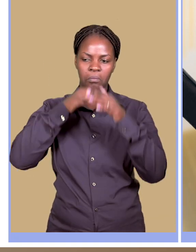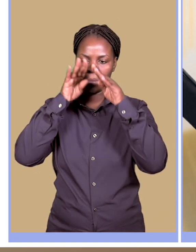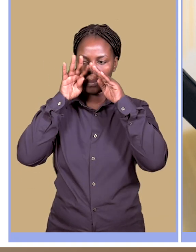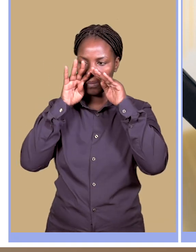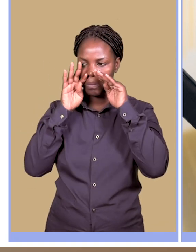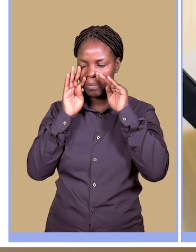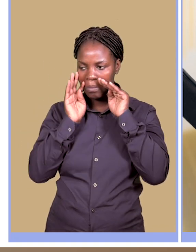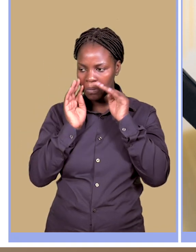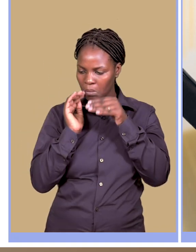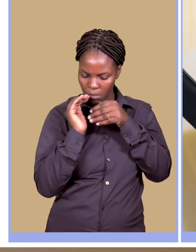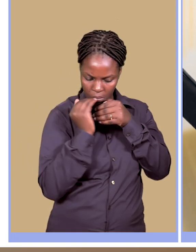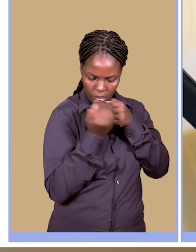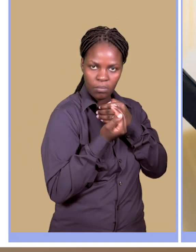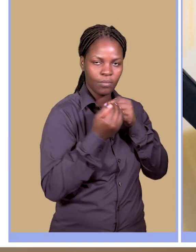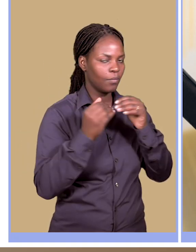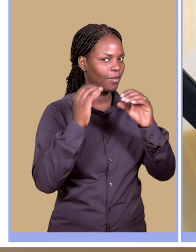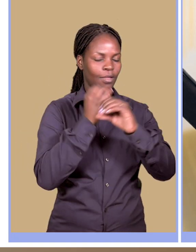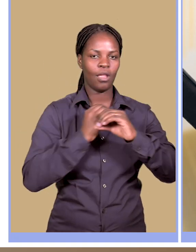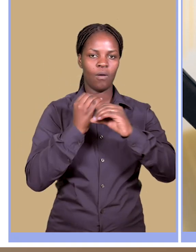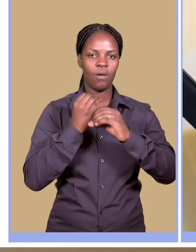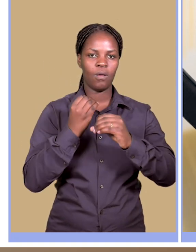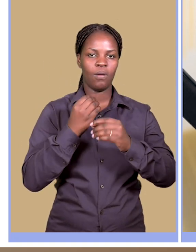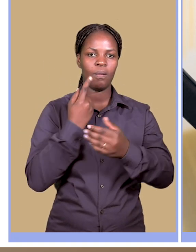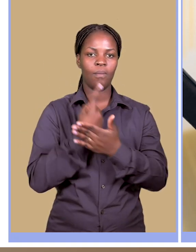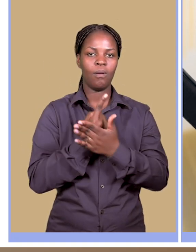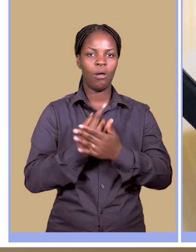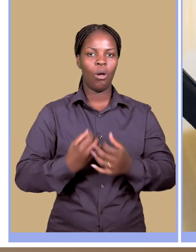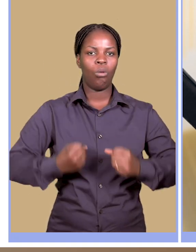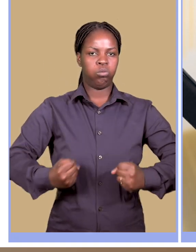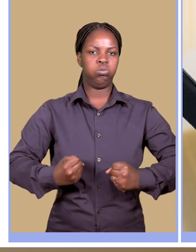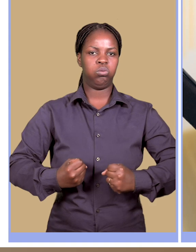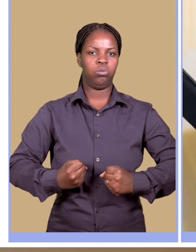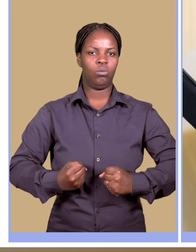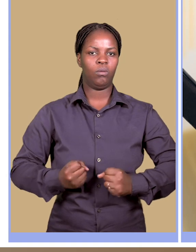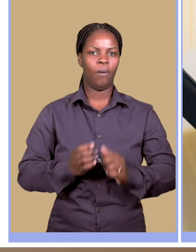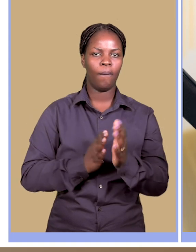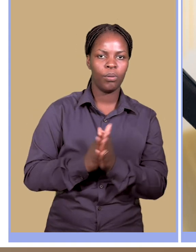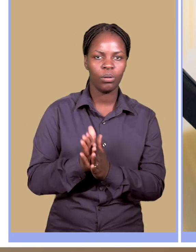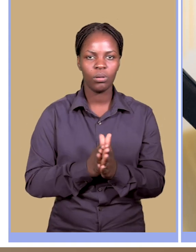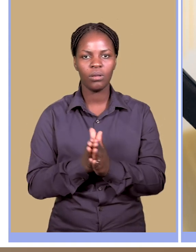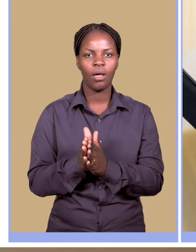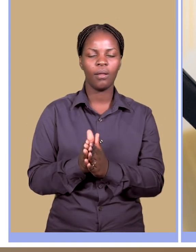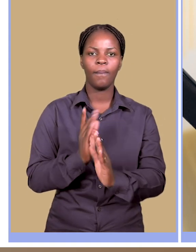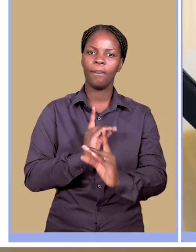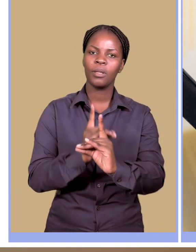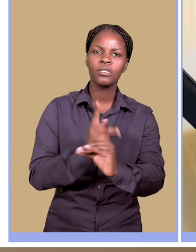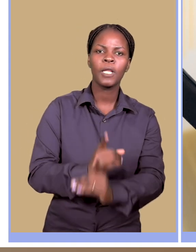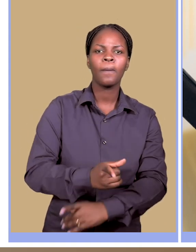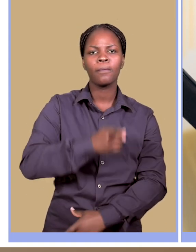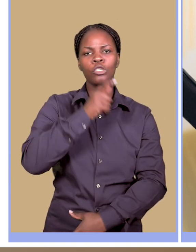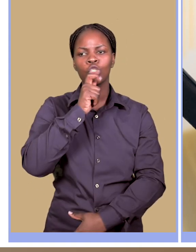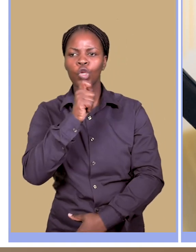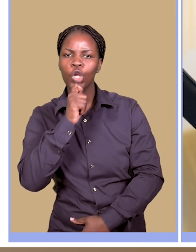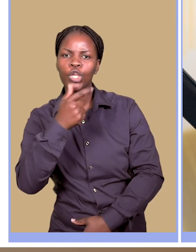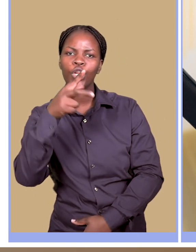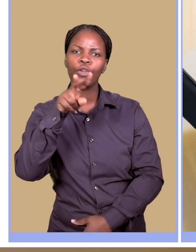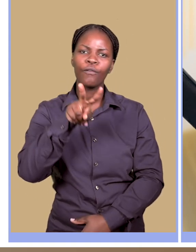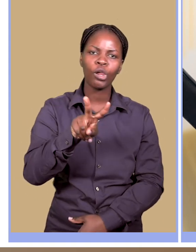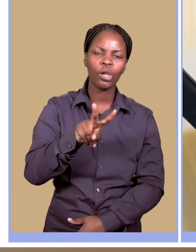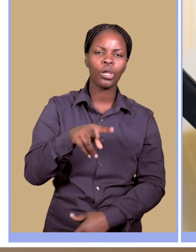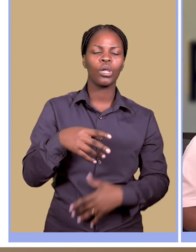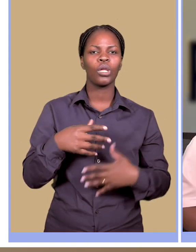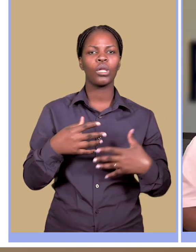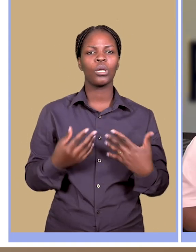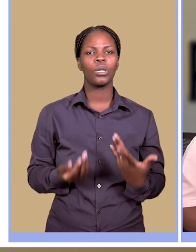devem ter coragem e força de concorrer, por exemplo, para as oportunidades de serem jornalistas nas televisões, de